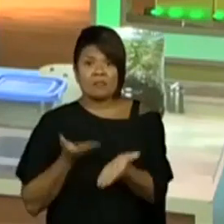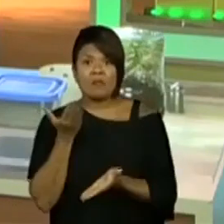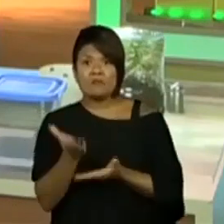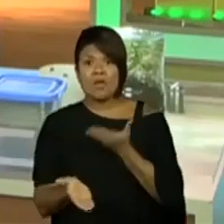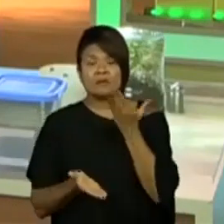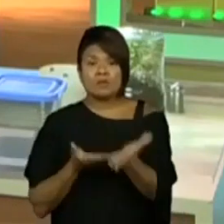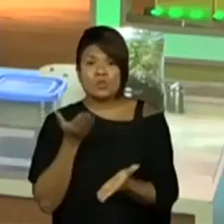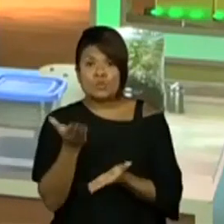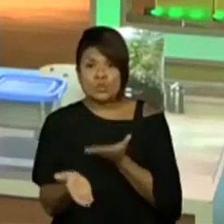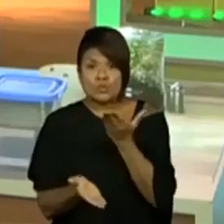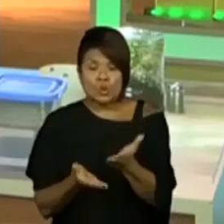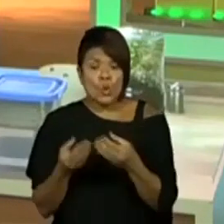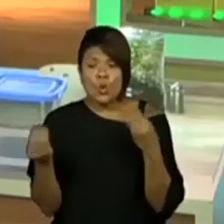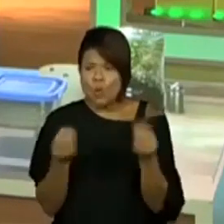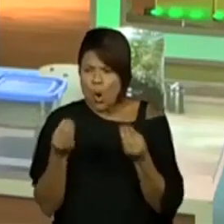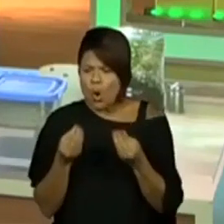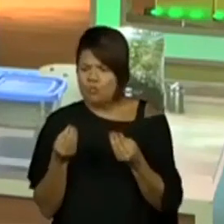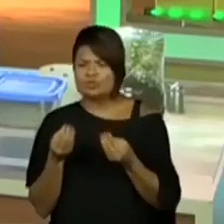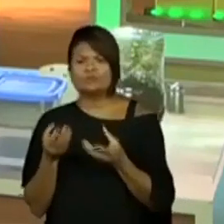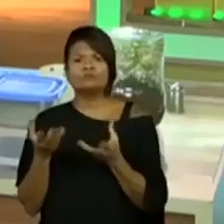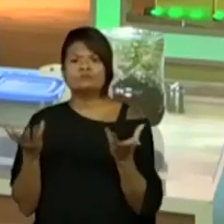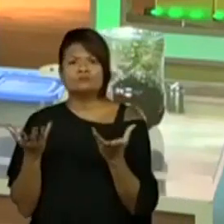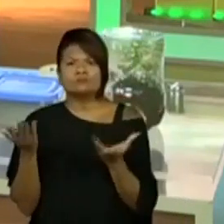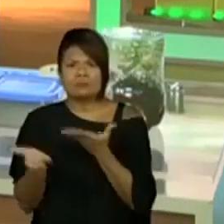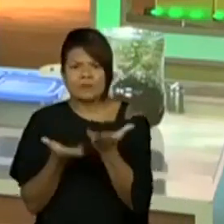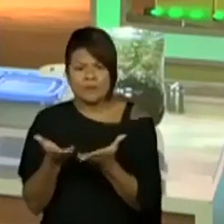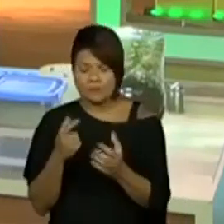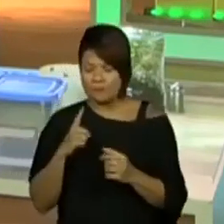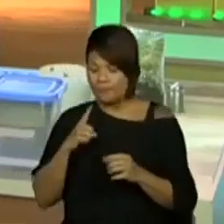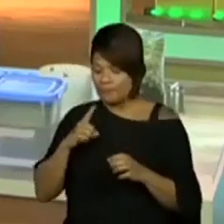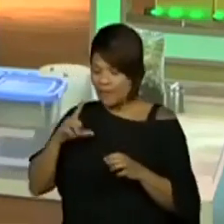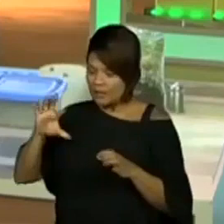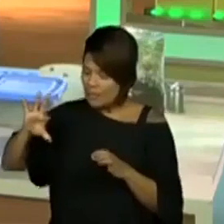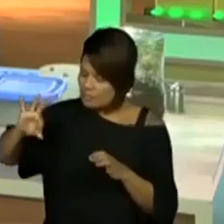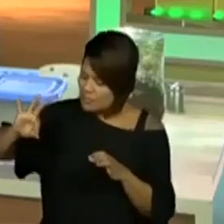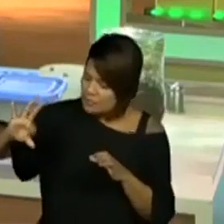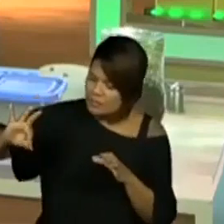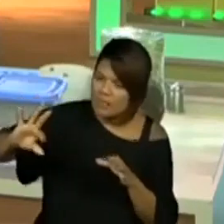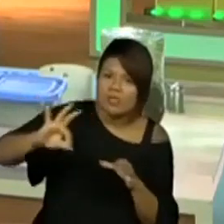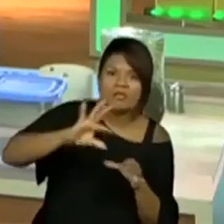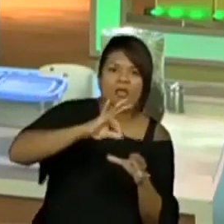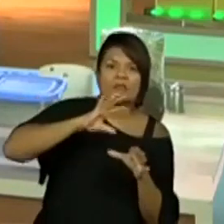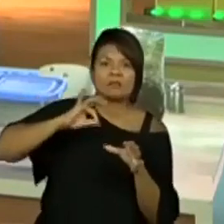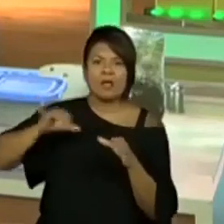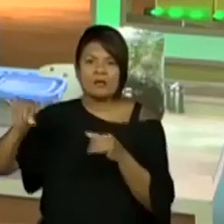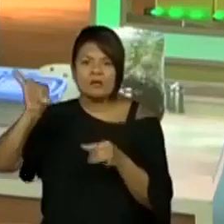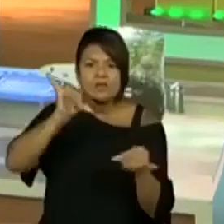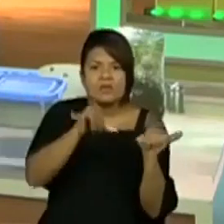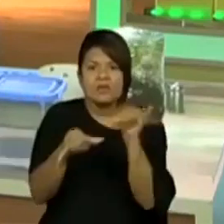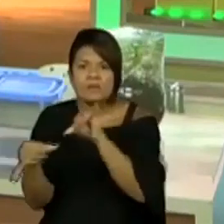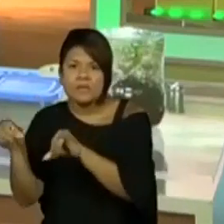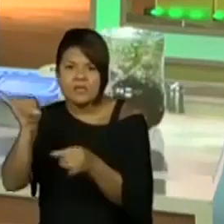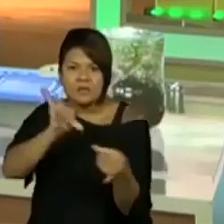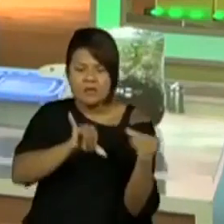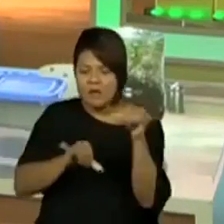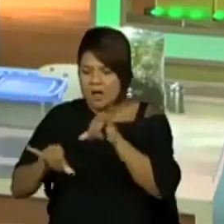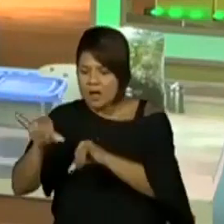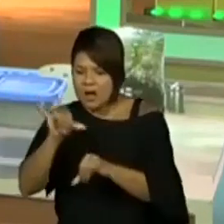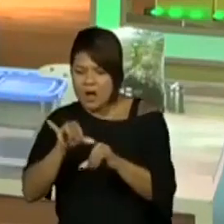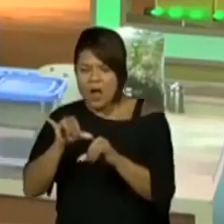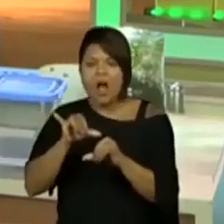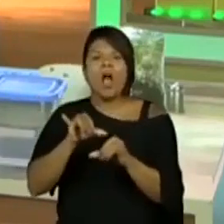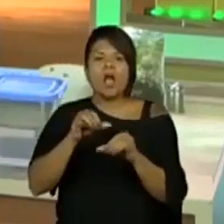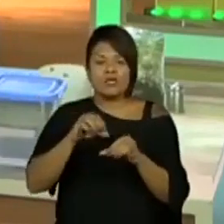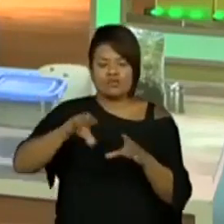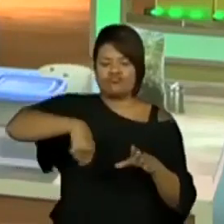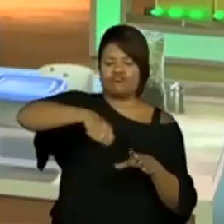nesse tratamento colocado nessa água uma série de substâncias químicas, ela passa por várias etapas no